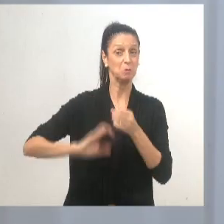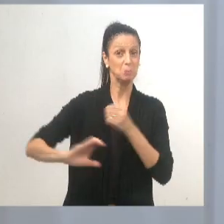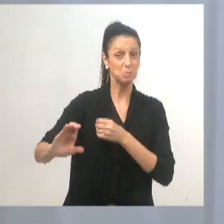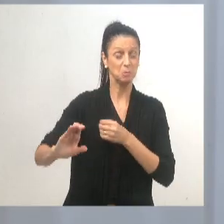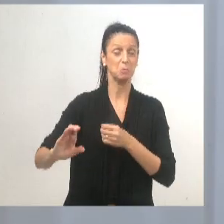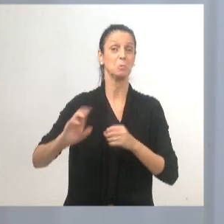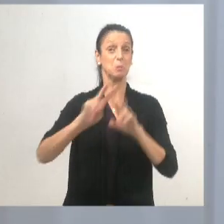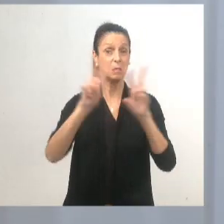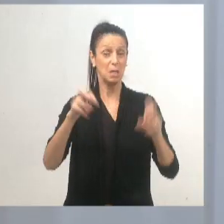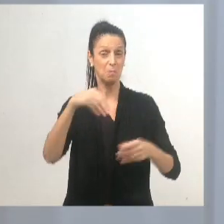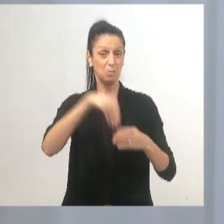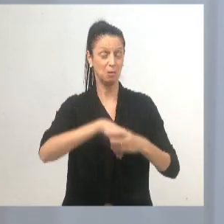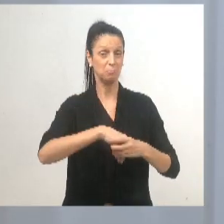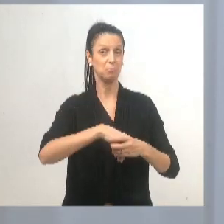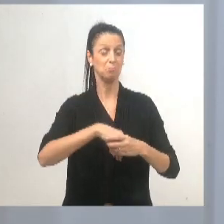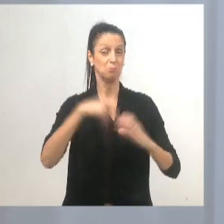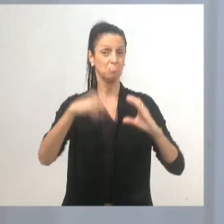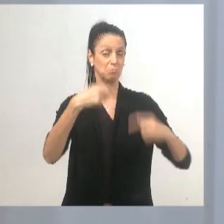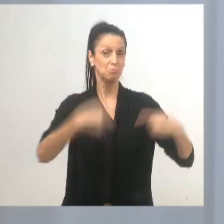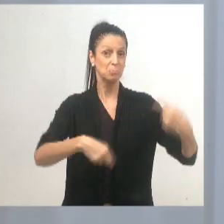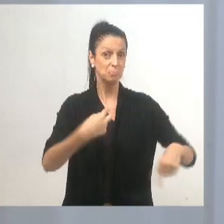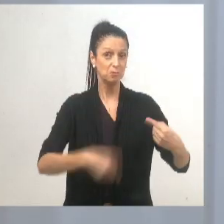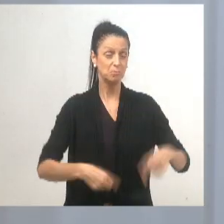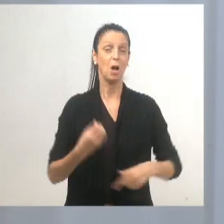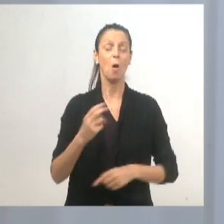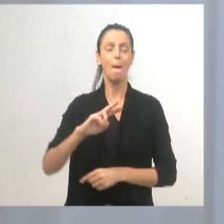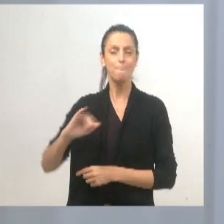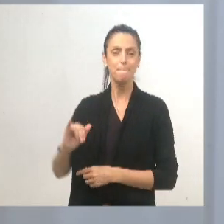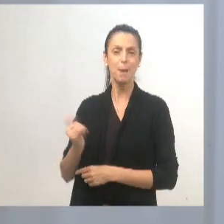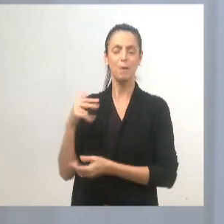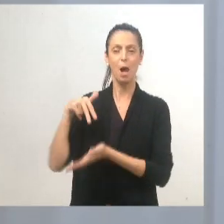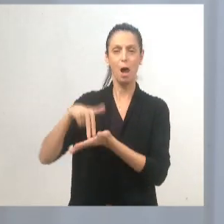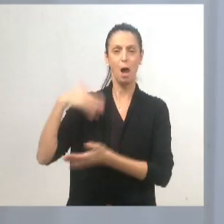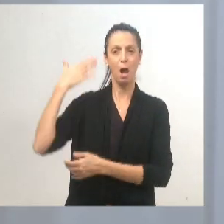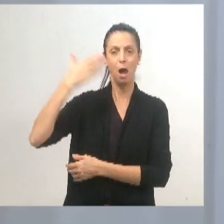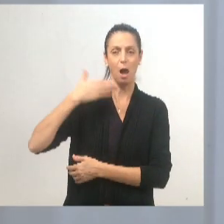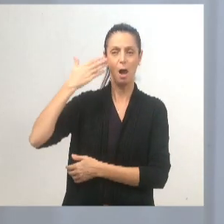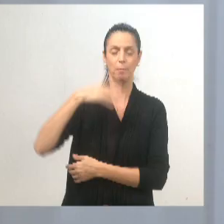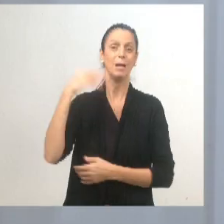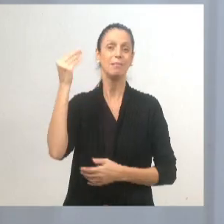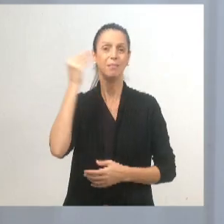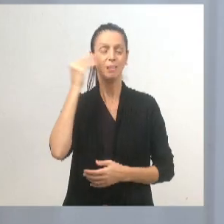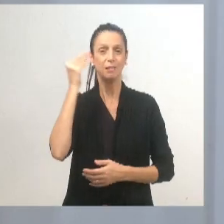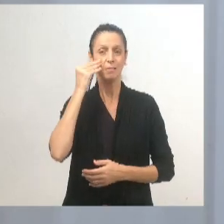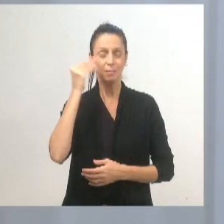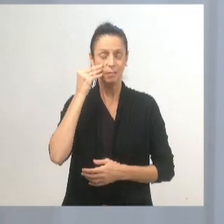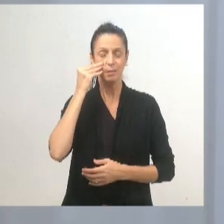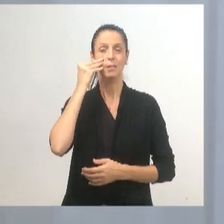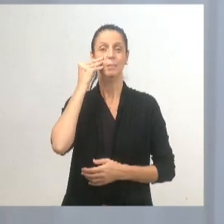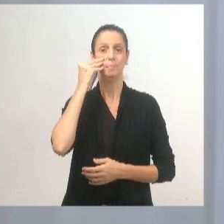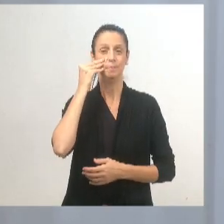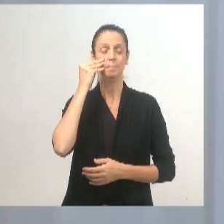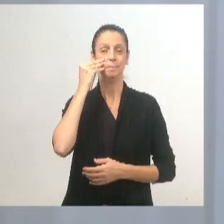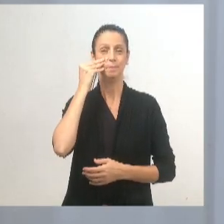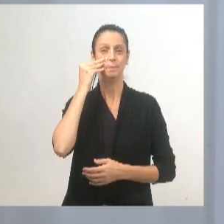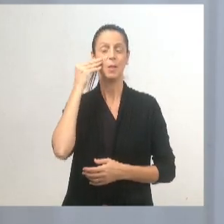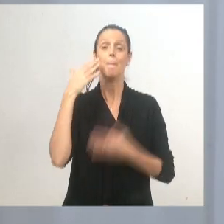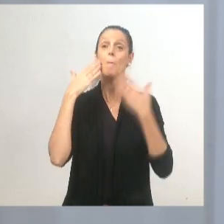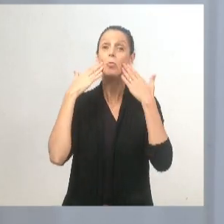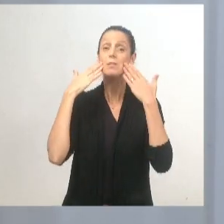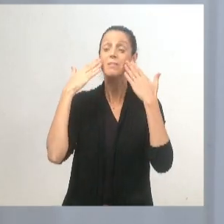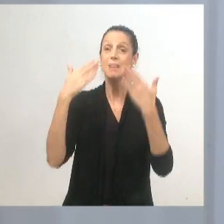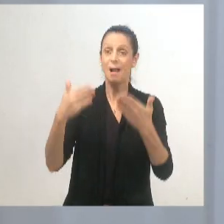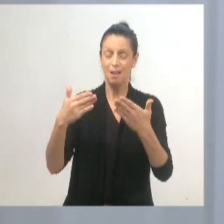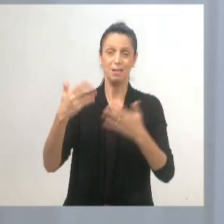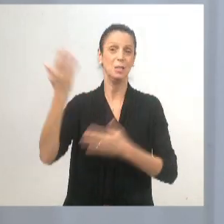casa, ou fabricar palanque político para tentar ressuscitar candidatos que foram 3